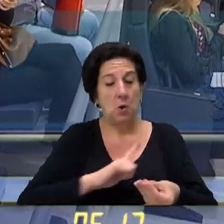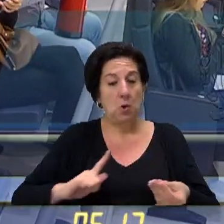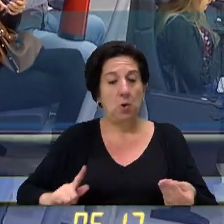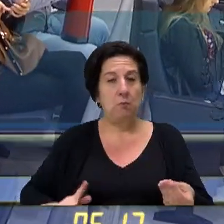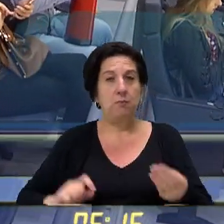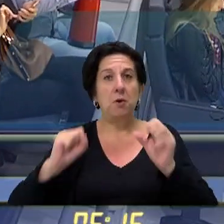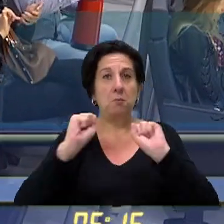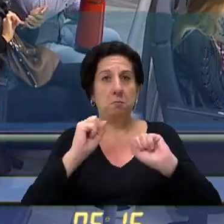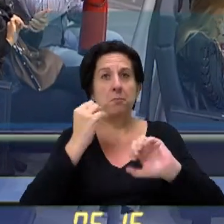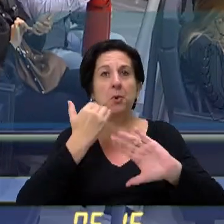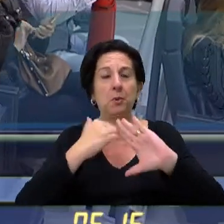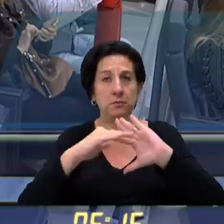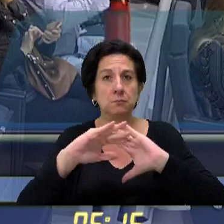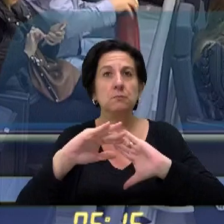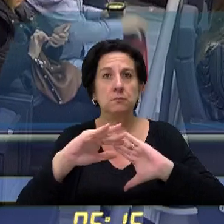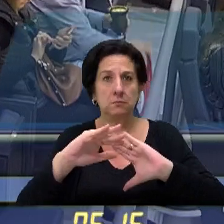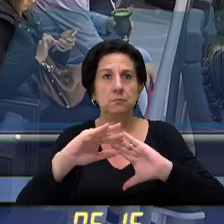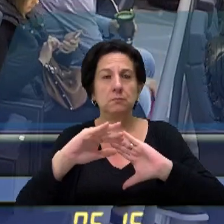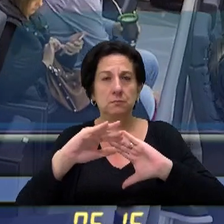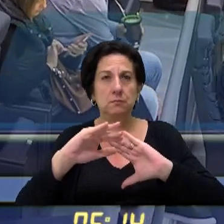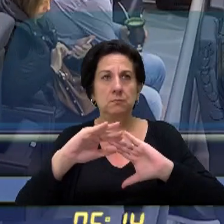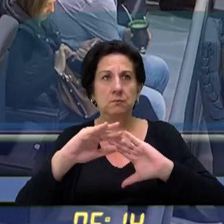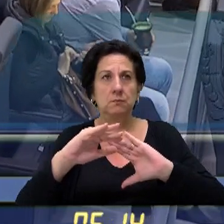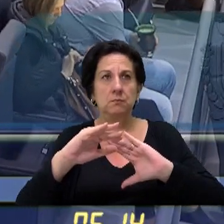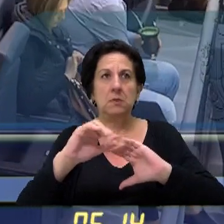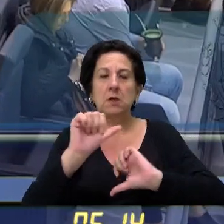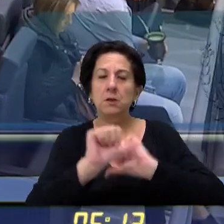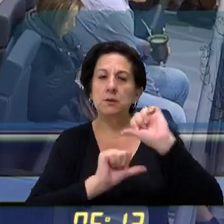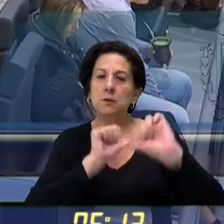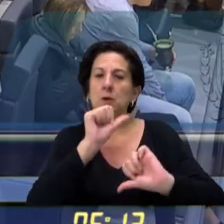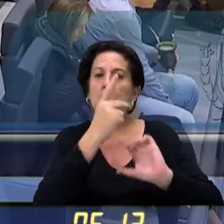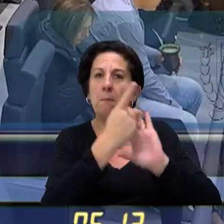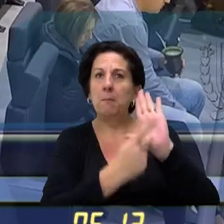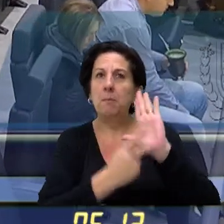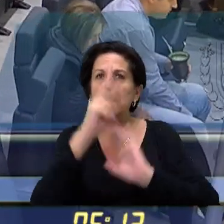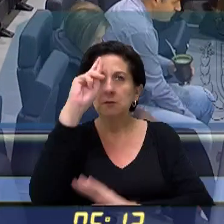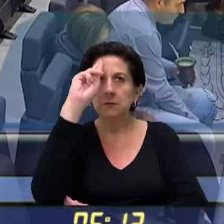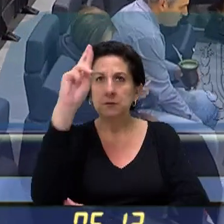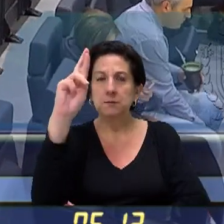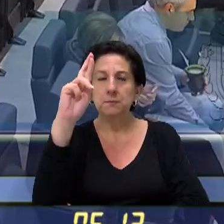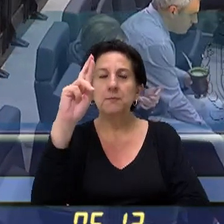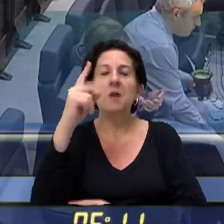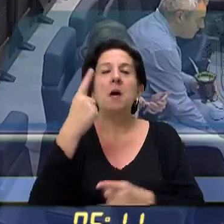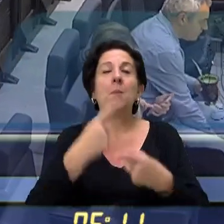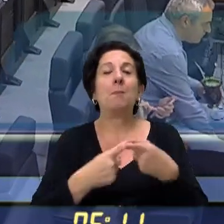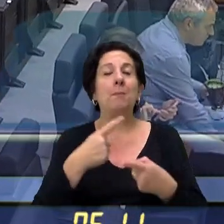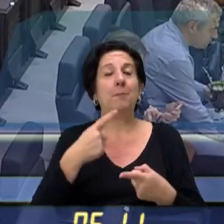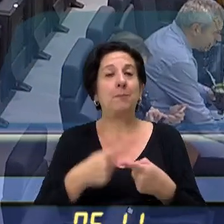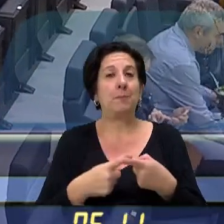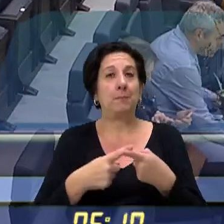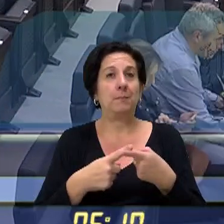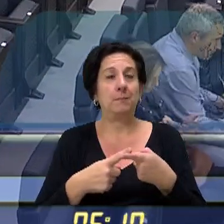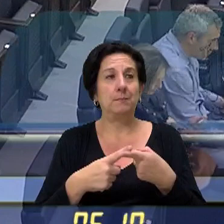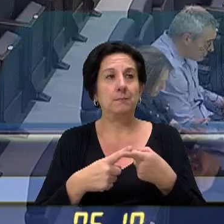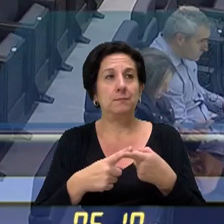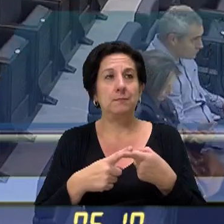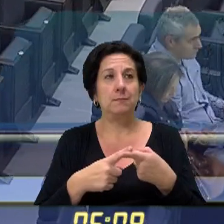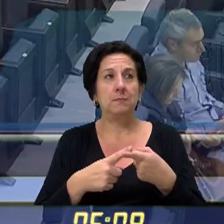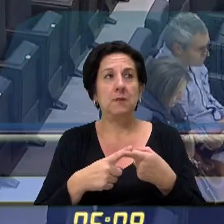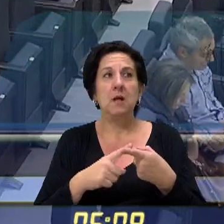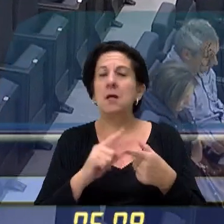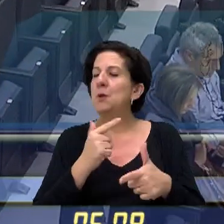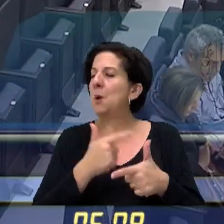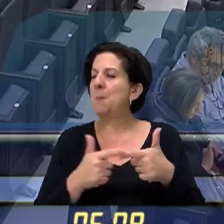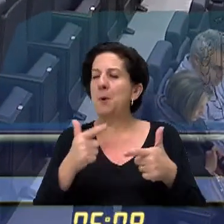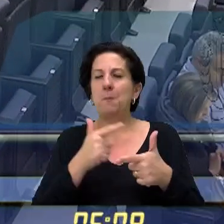possa encaminhar depois uma eventual alteração no plano diretor. Porque não só o problema